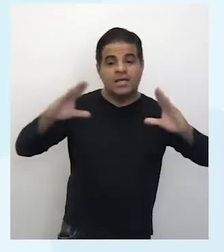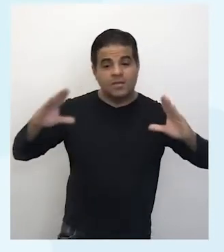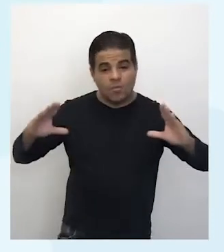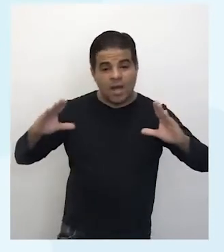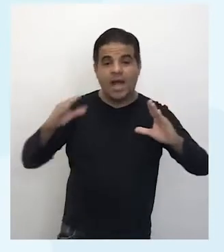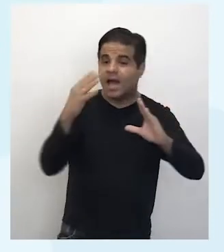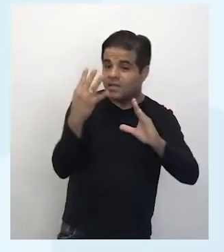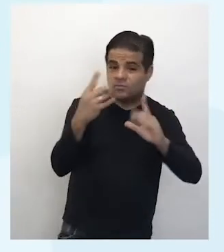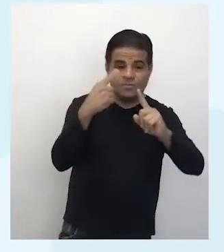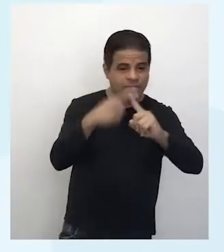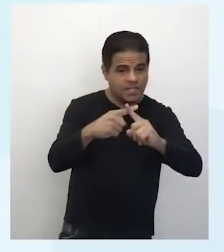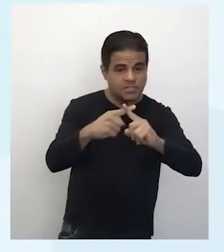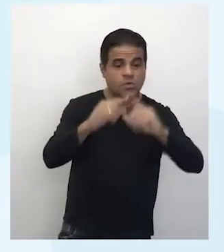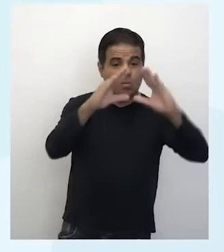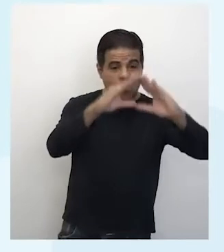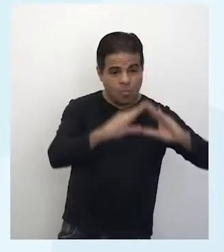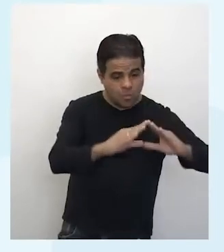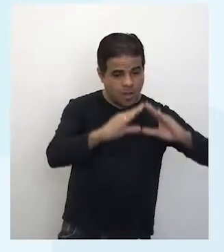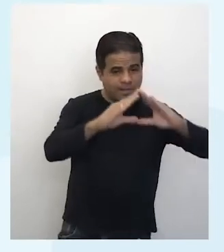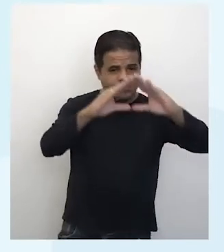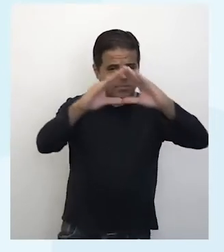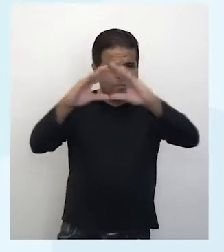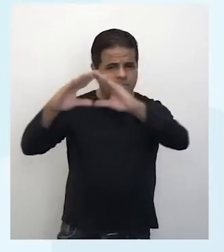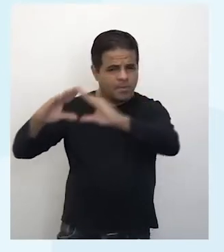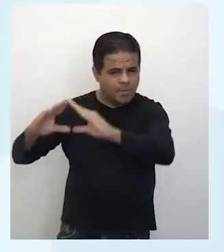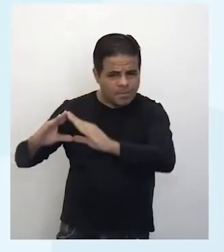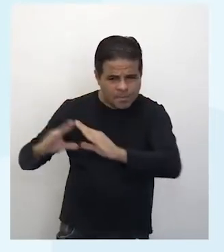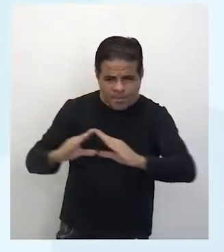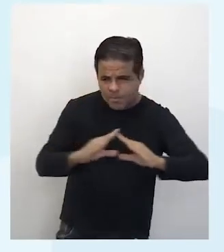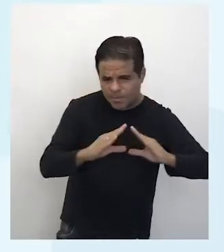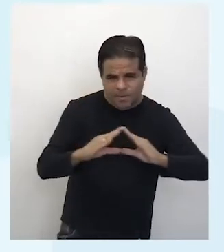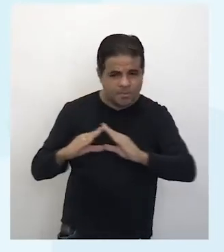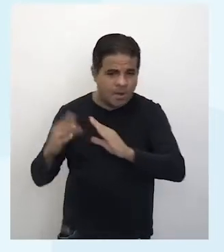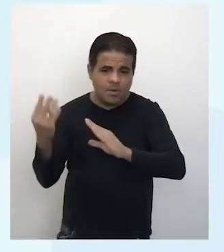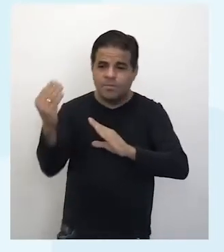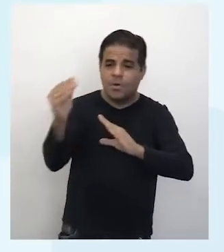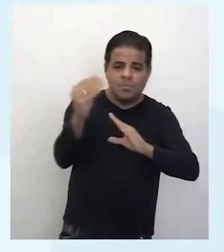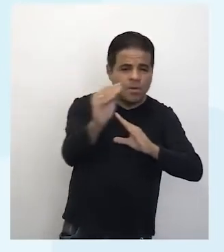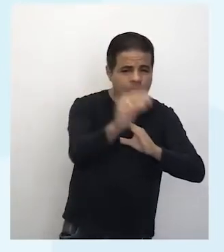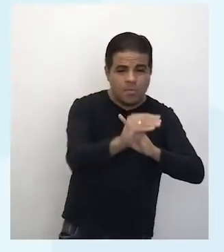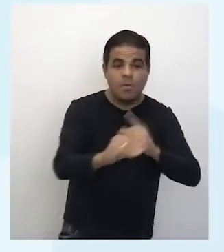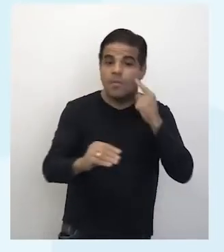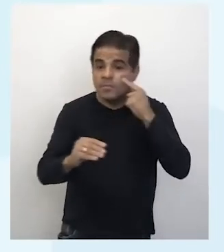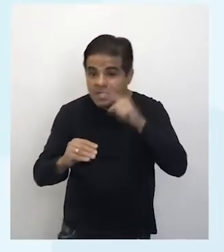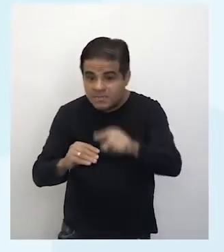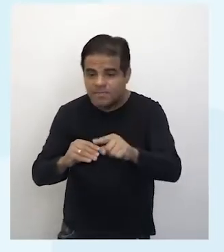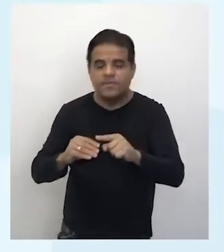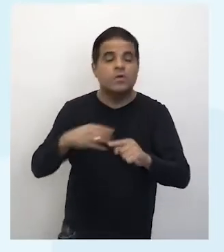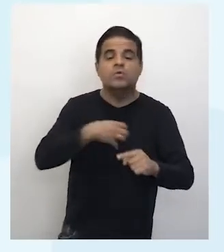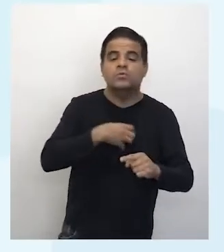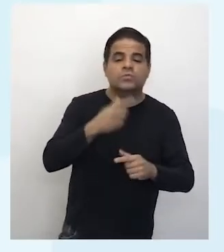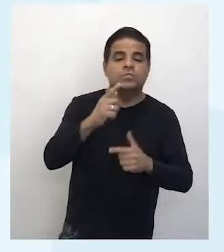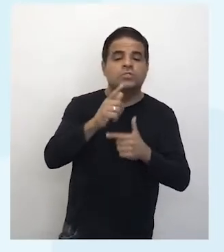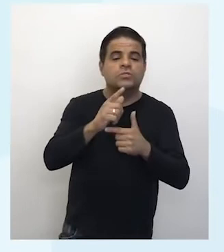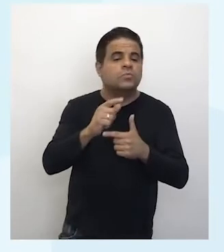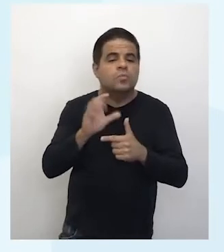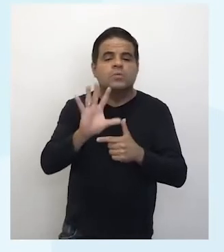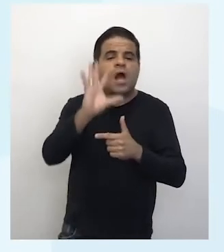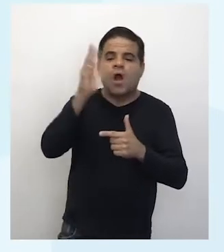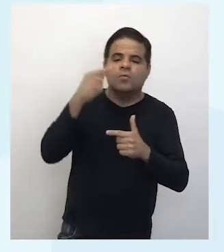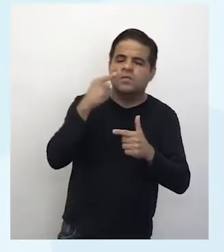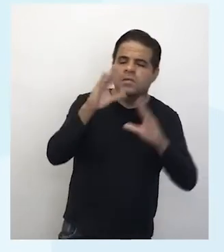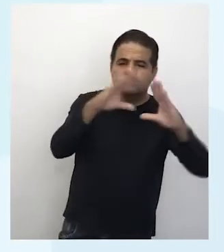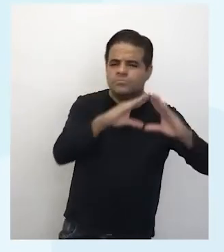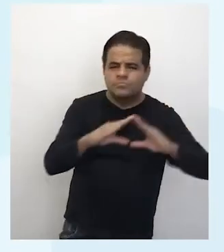ladinho em quatro vezes olha lá nossos triângulos eu tô colocando as unidades só para vocês enxergarem geometricamente o que tá acontecendo